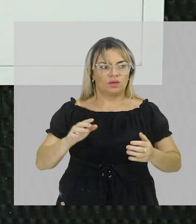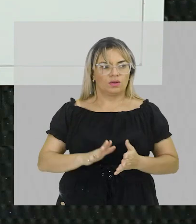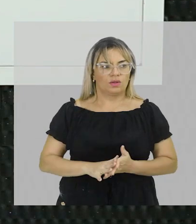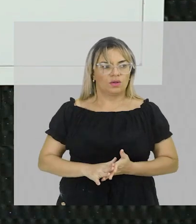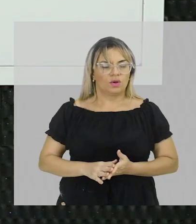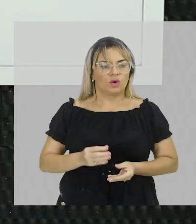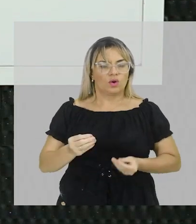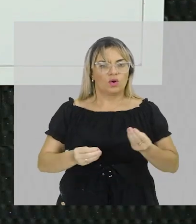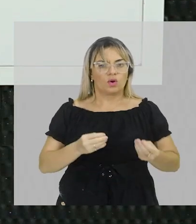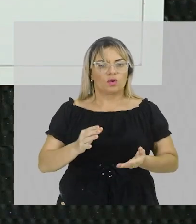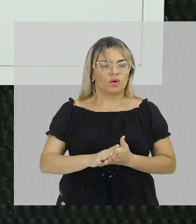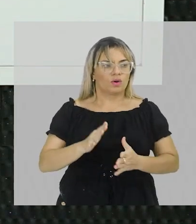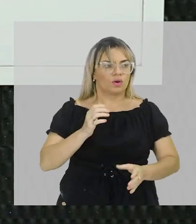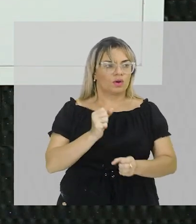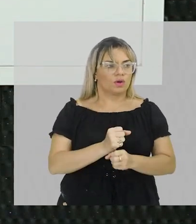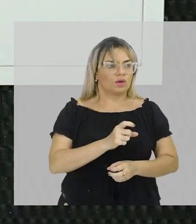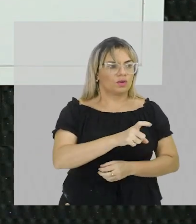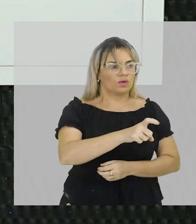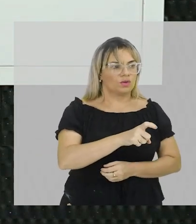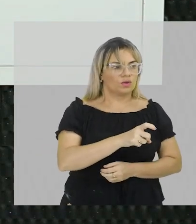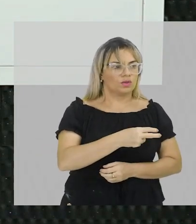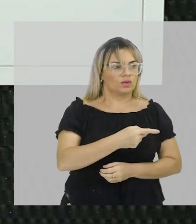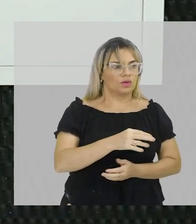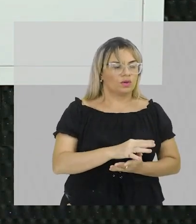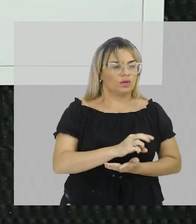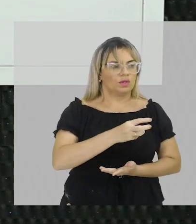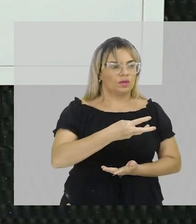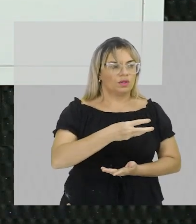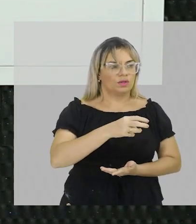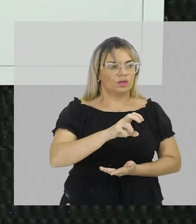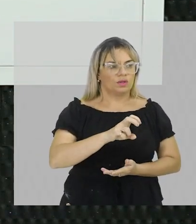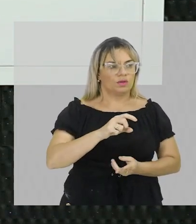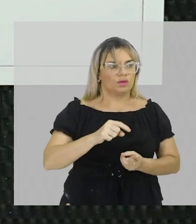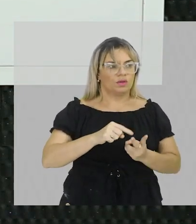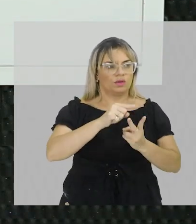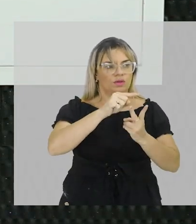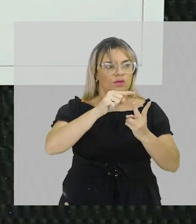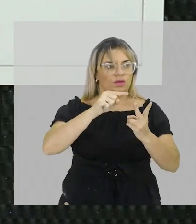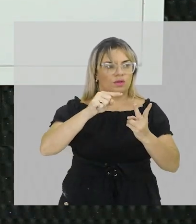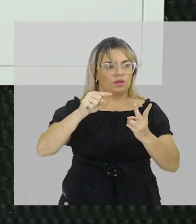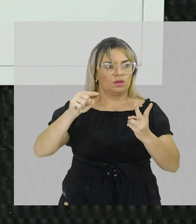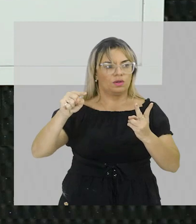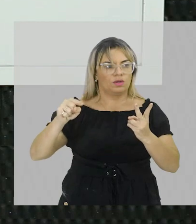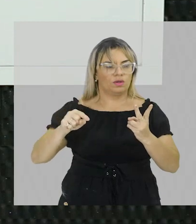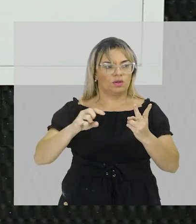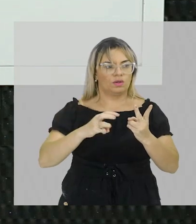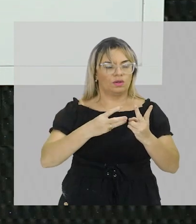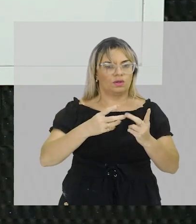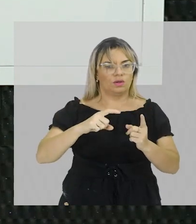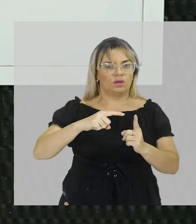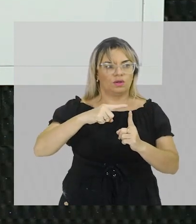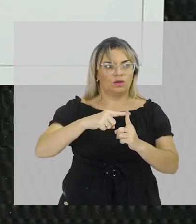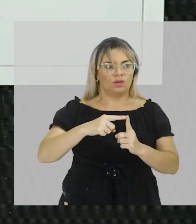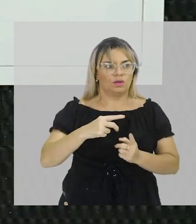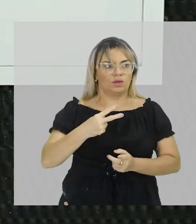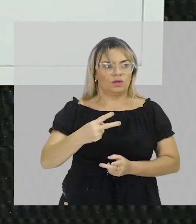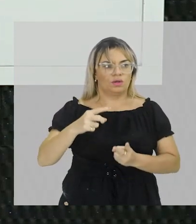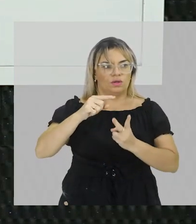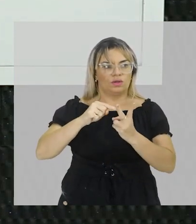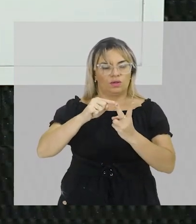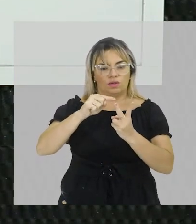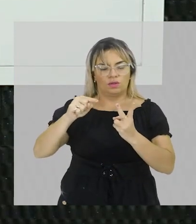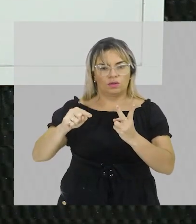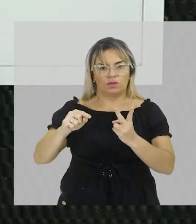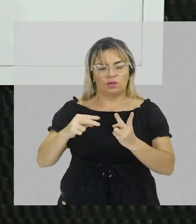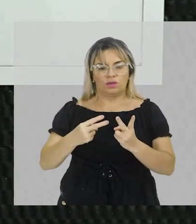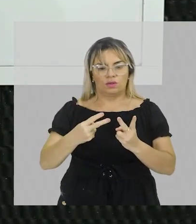3 mais 2 raiz de 2. Ó. Tá? Então, uma questão do nível muito alto. Tá? Não